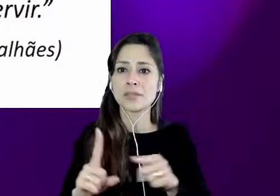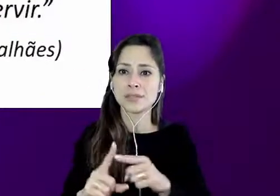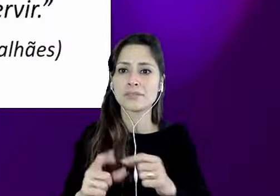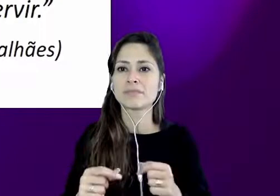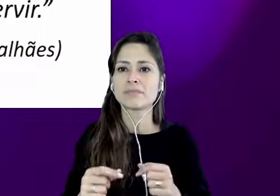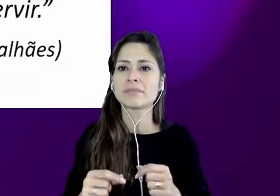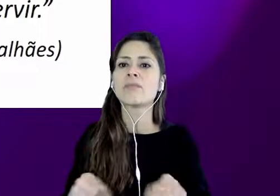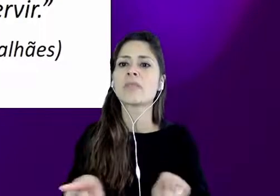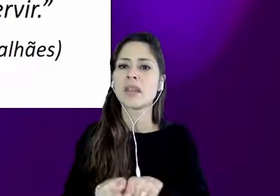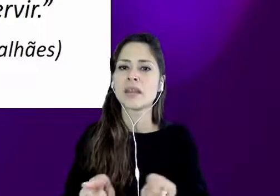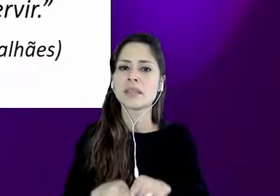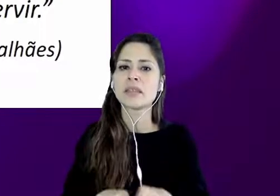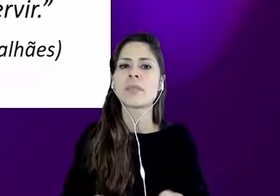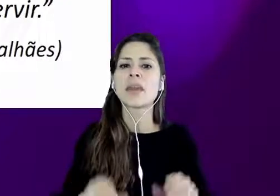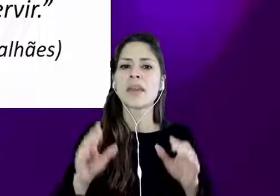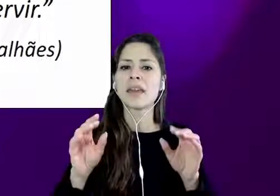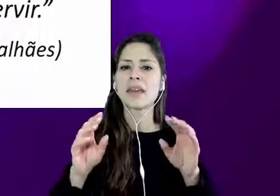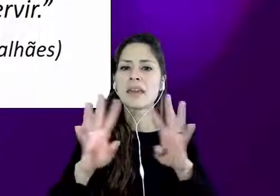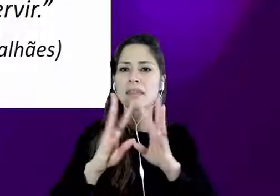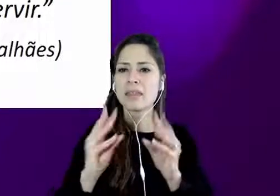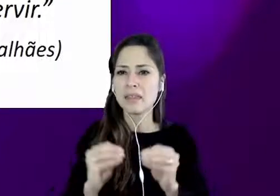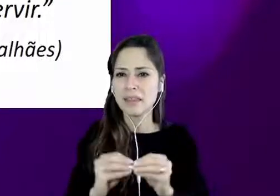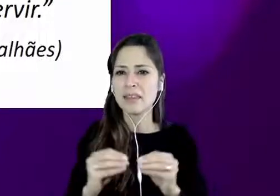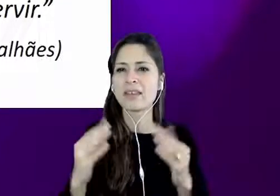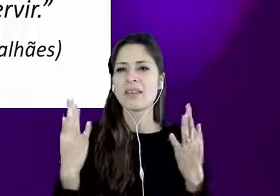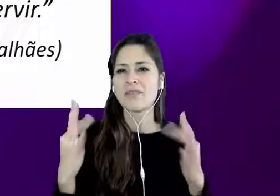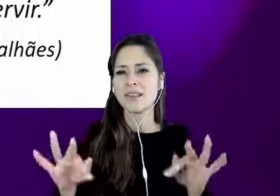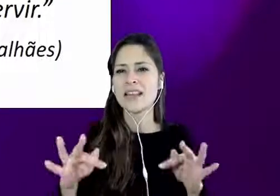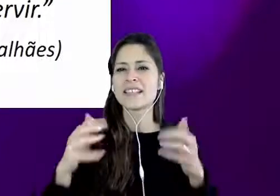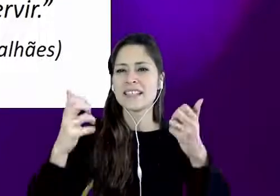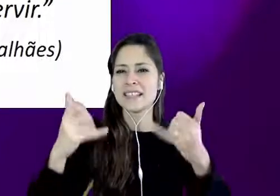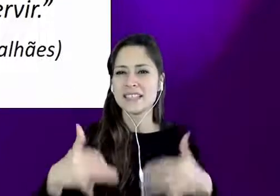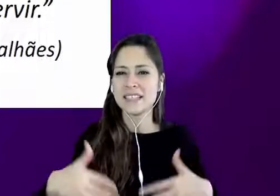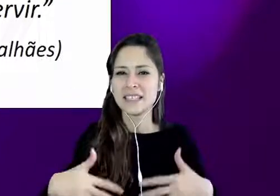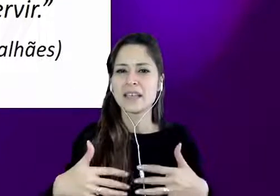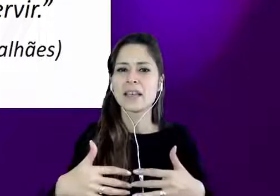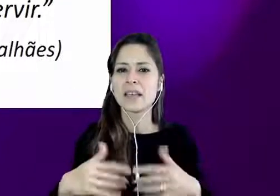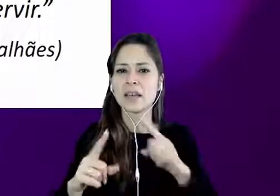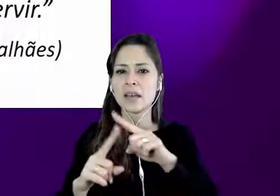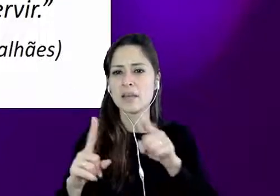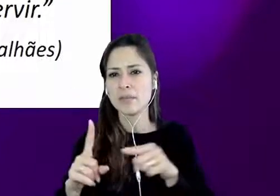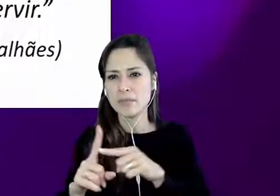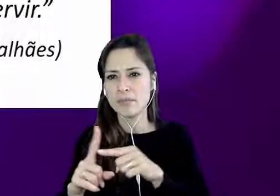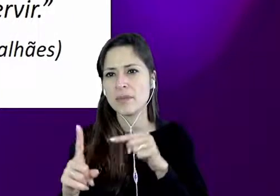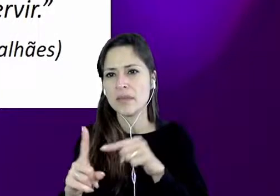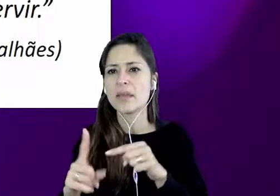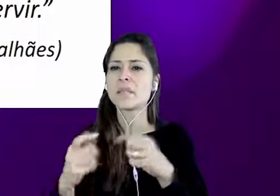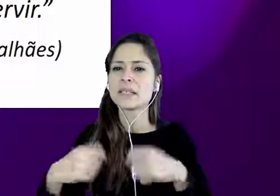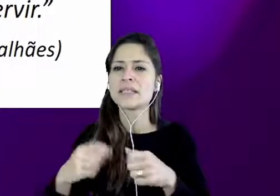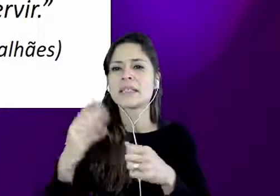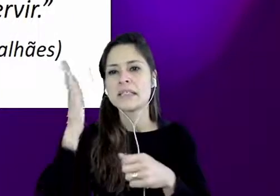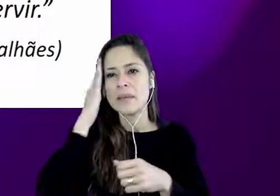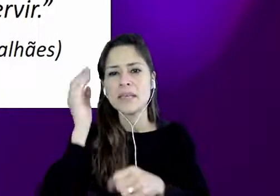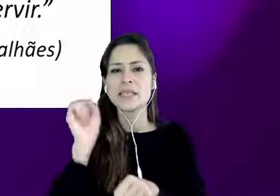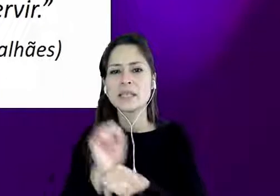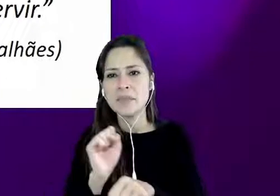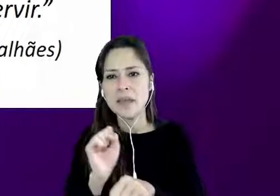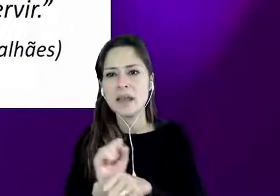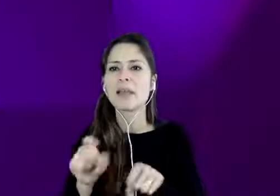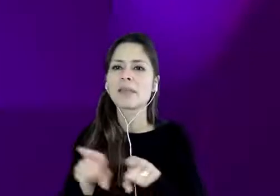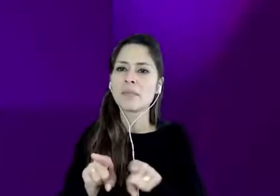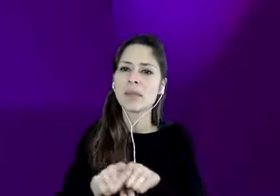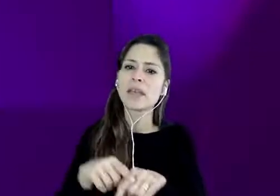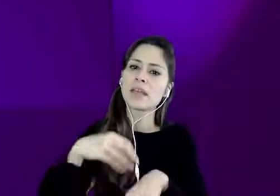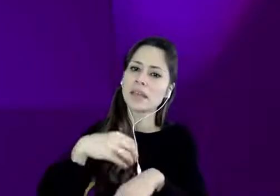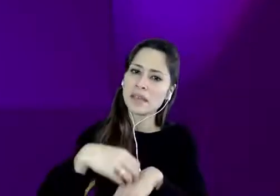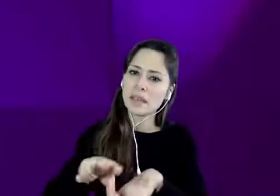do professor Fernando Magalhães, né, que a obstetrícia é primeiro saber esperar, segundo saber indicar e terceiro